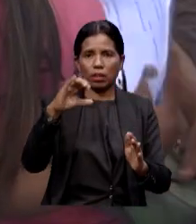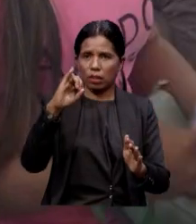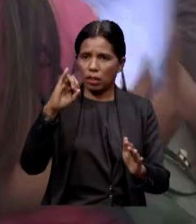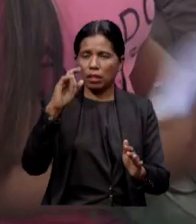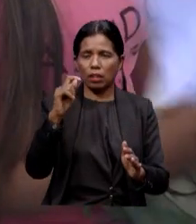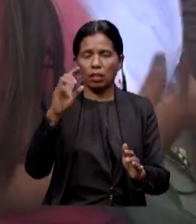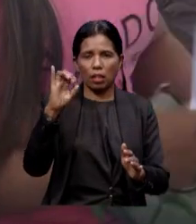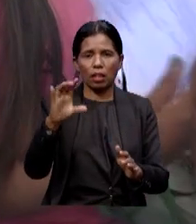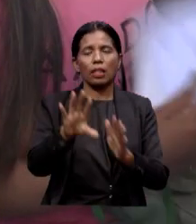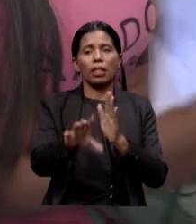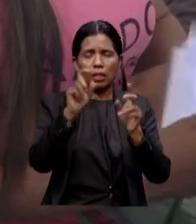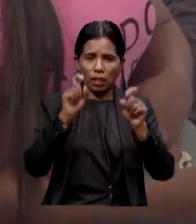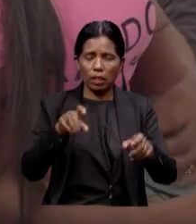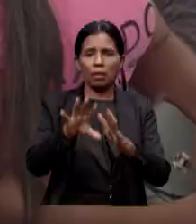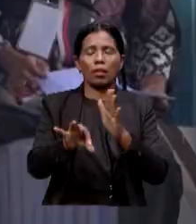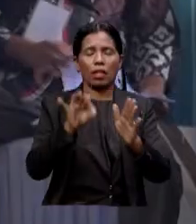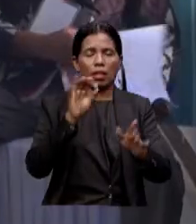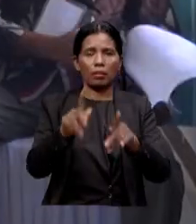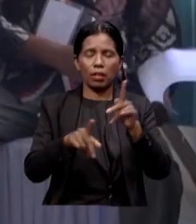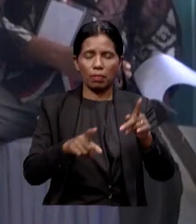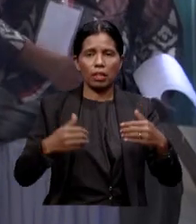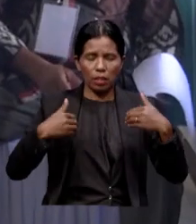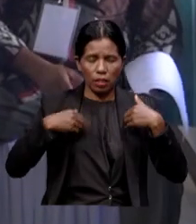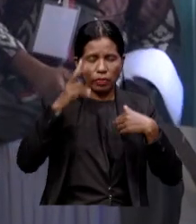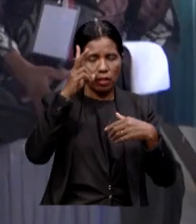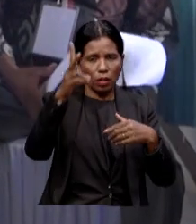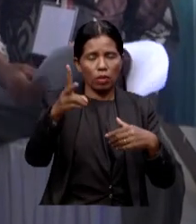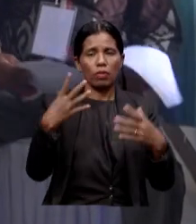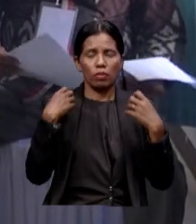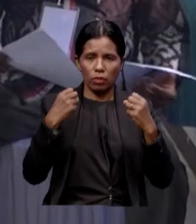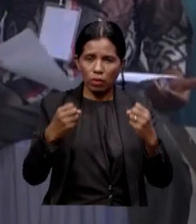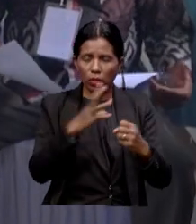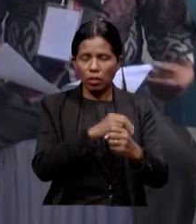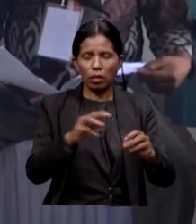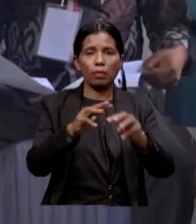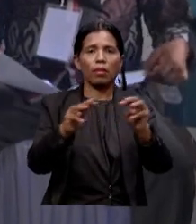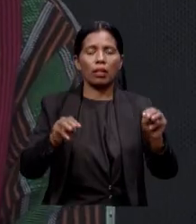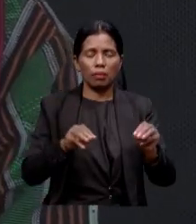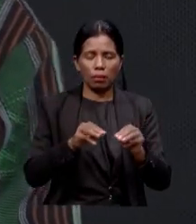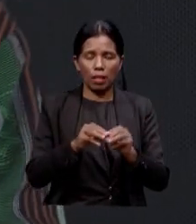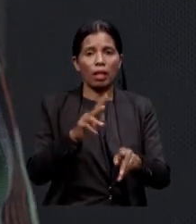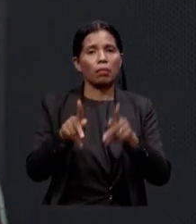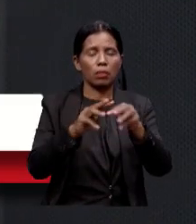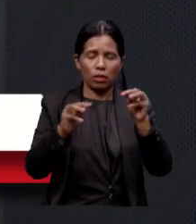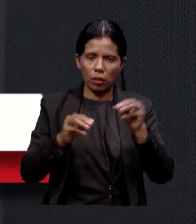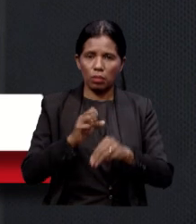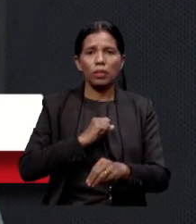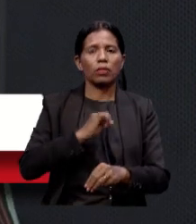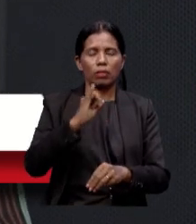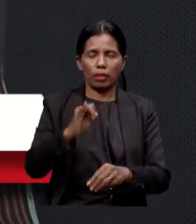tenki hili MIDNB ia visão forte misaun diak ba povo municipio Covalima.